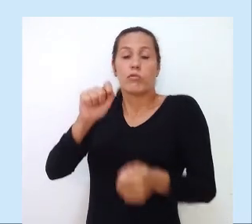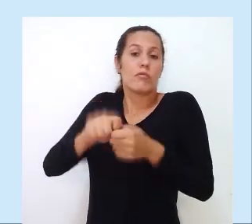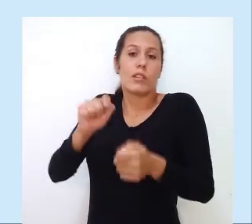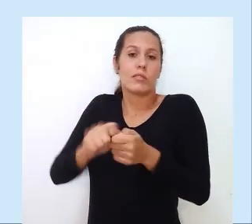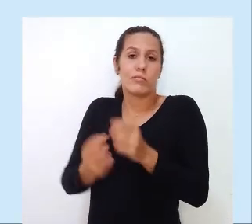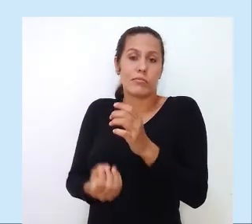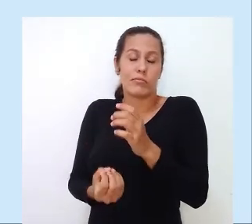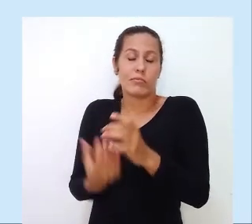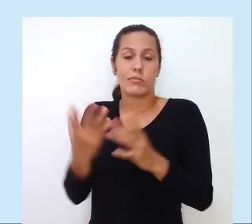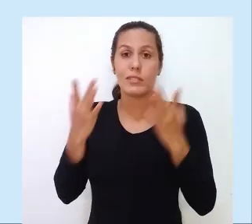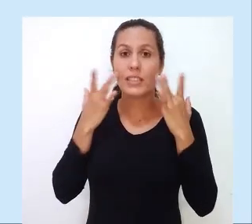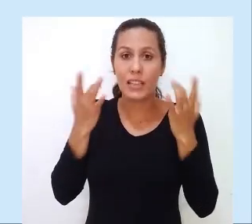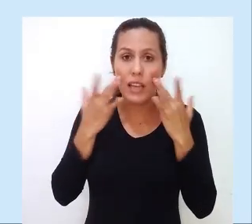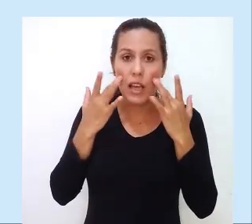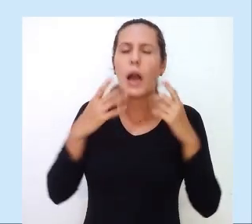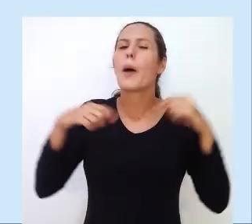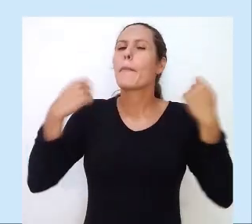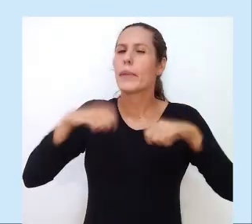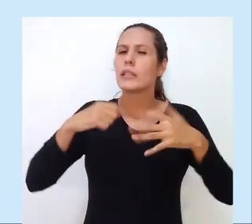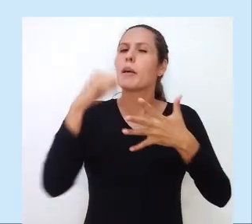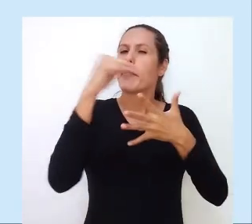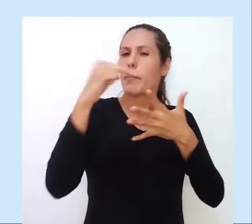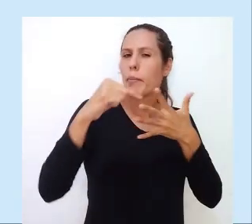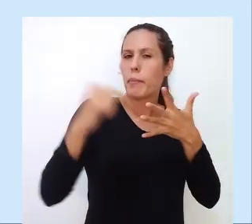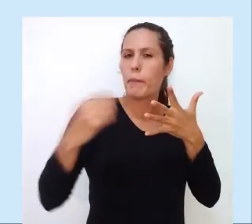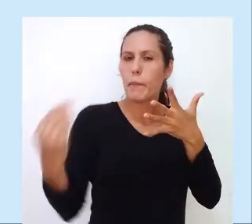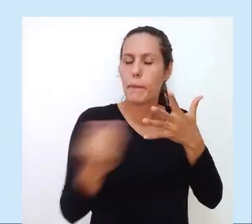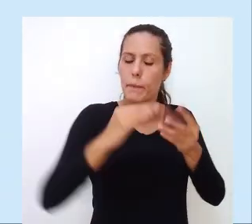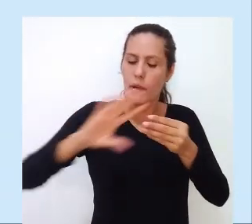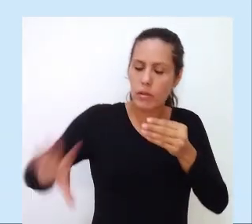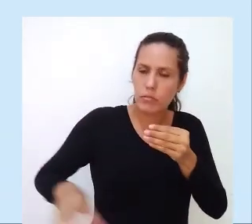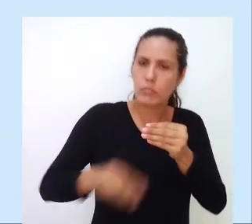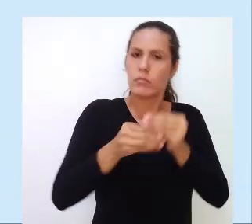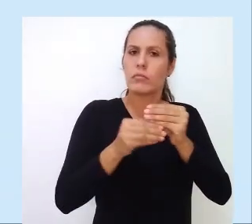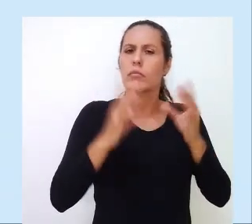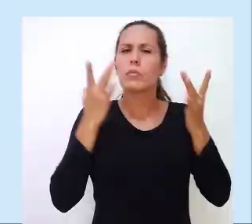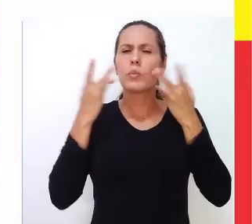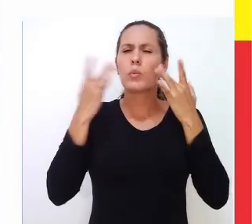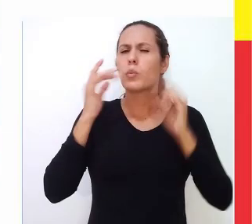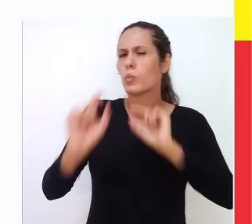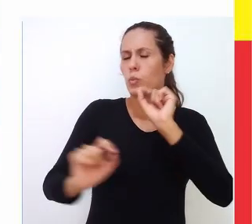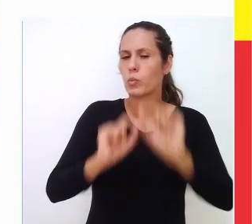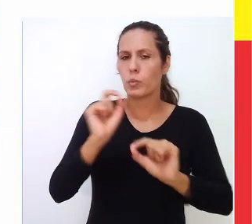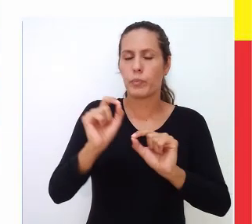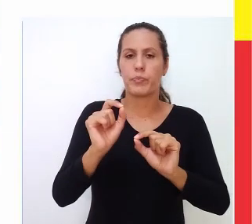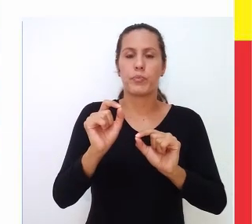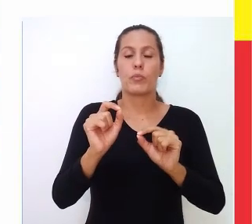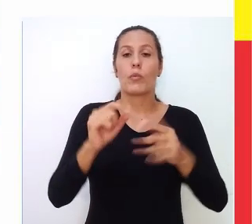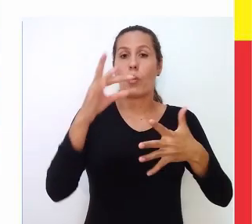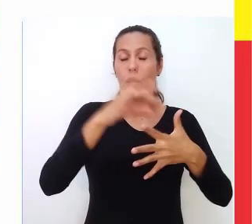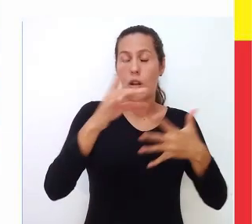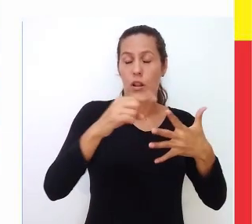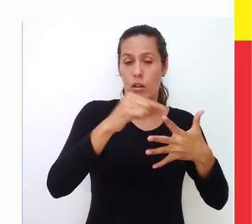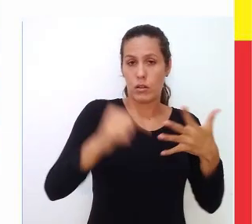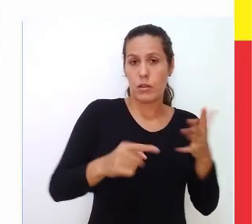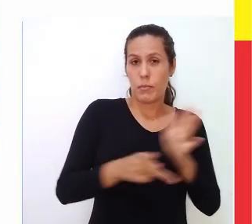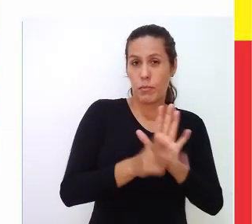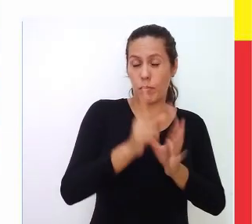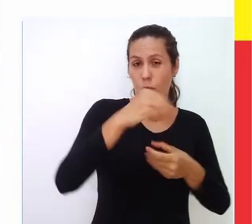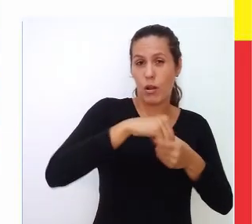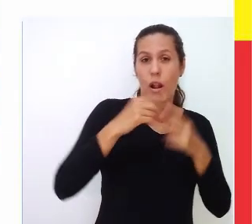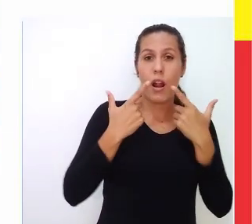fazer teatral, são necessários alguns outros elementos. Então, os elementos da linguagem